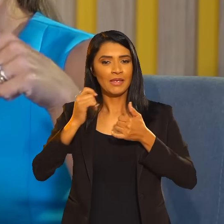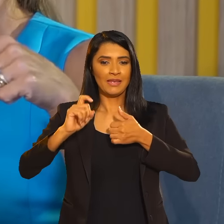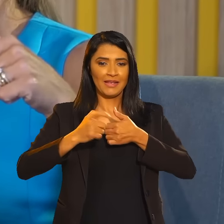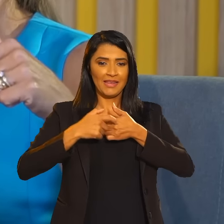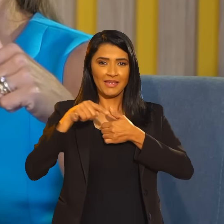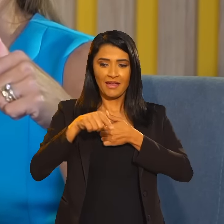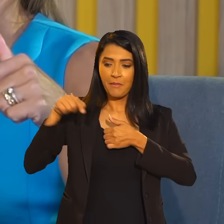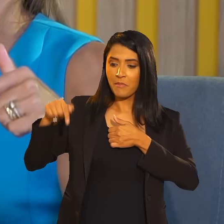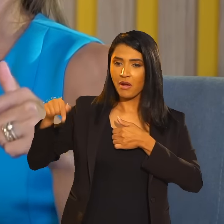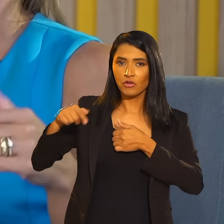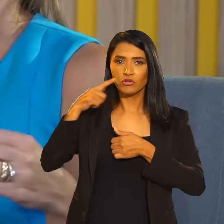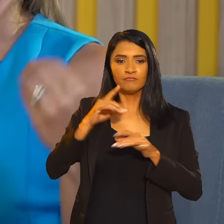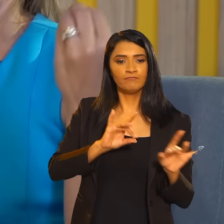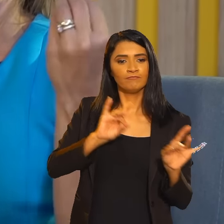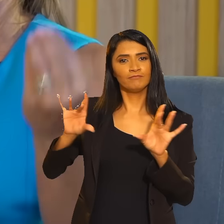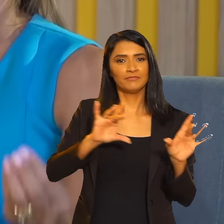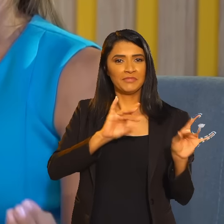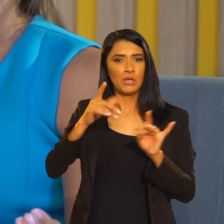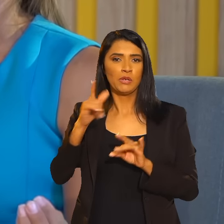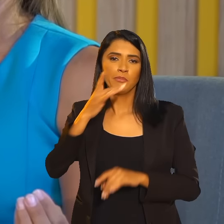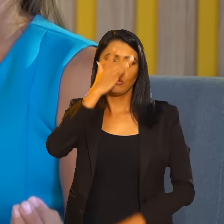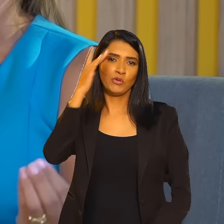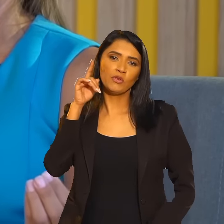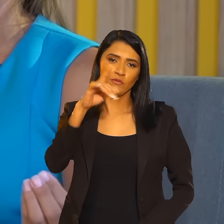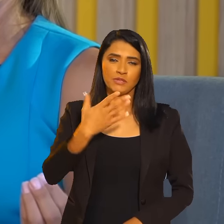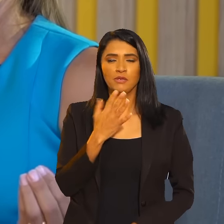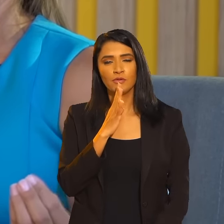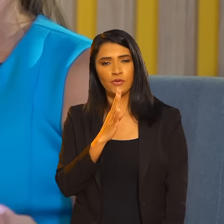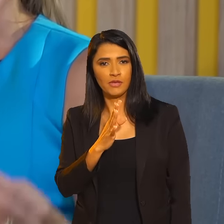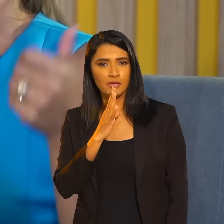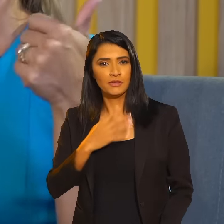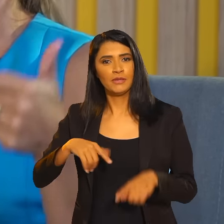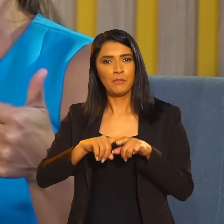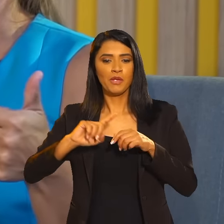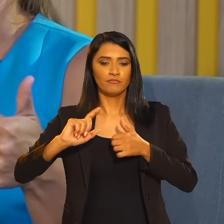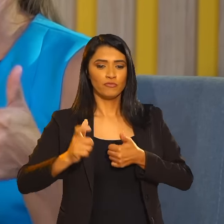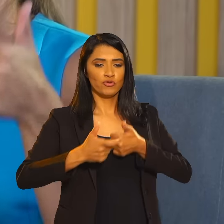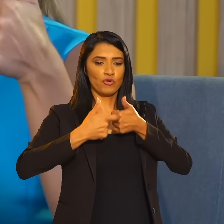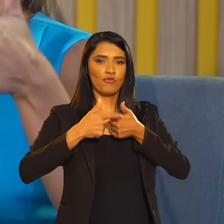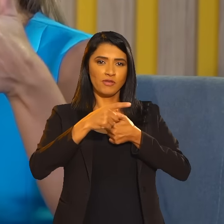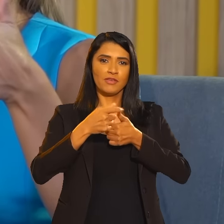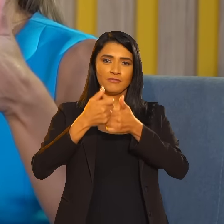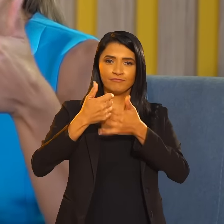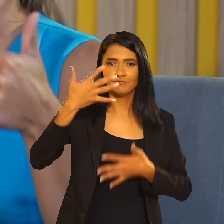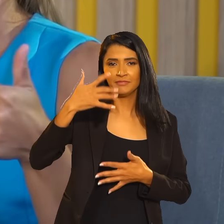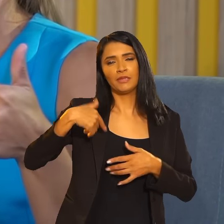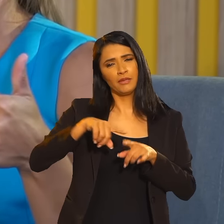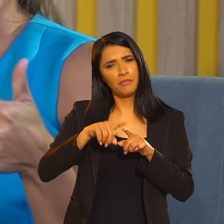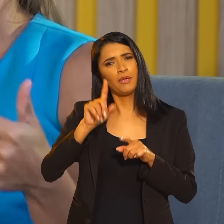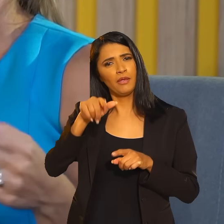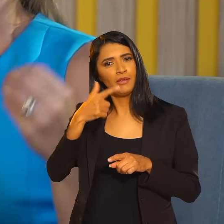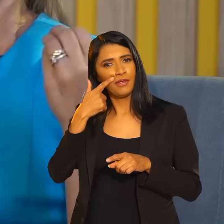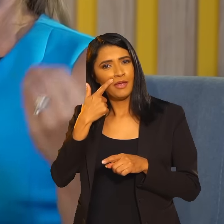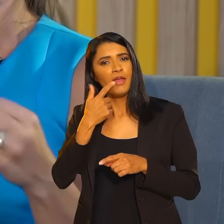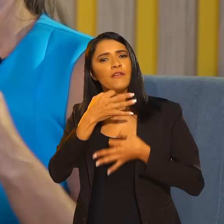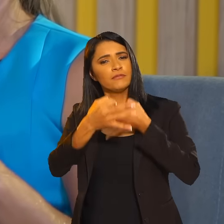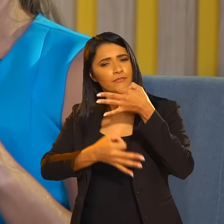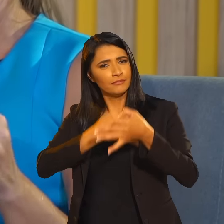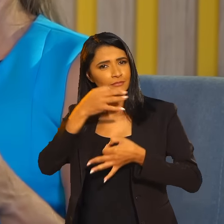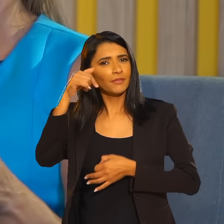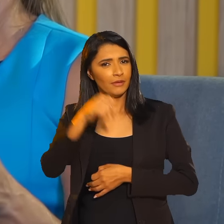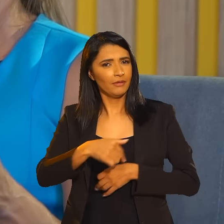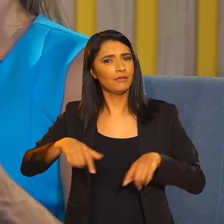na setinha que está aqui embaixo para você compartilhar o vídeo com as pessoas que você conhece. Clica no joinha, deixa o seu joinha, o seu like pra gente e deixa o